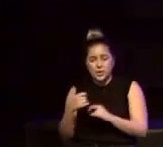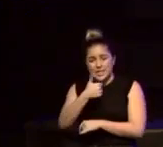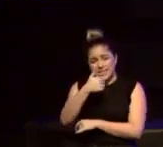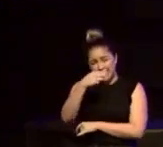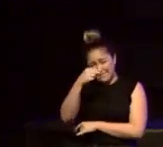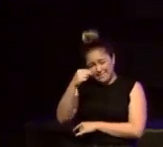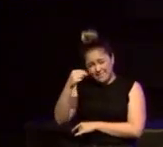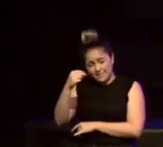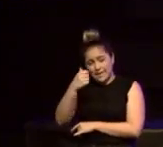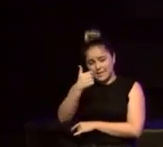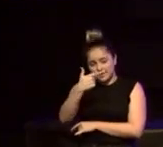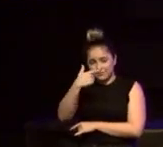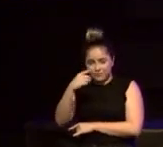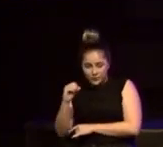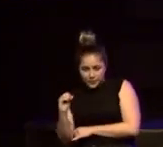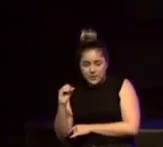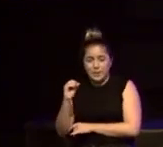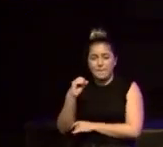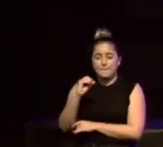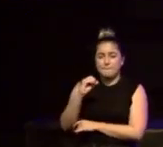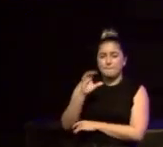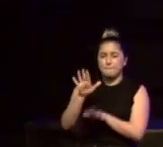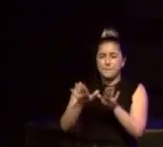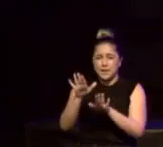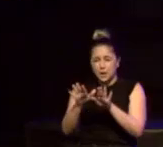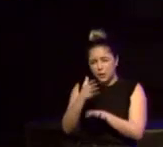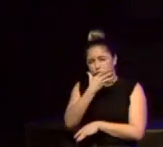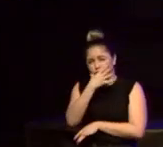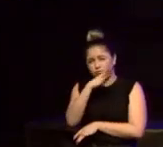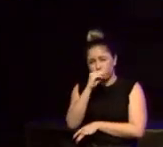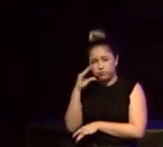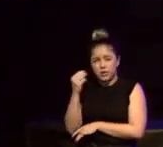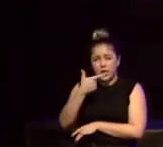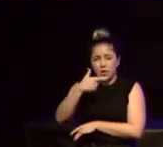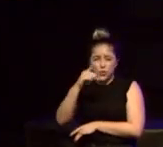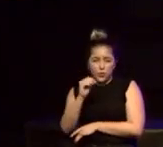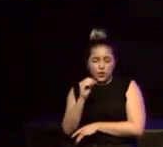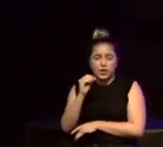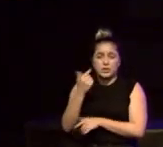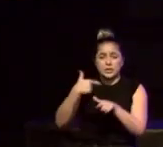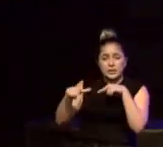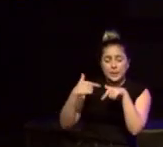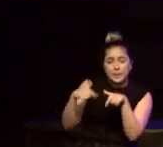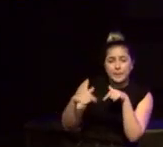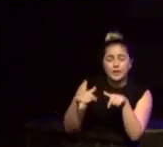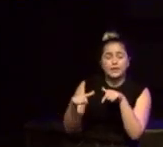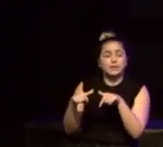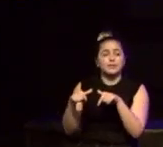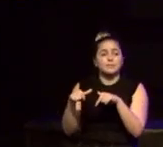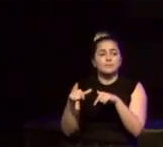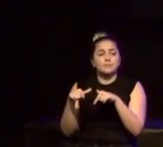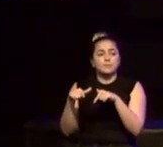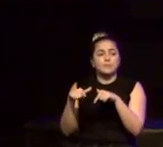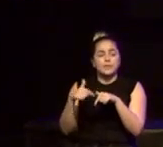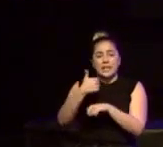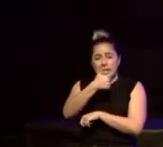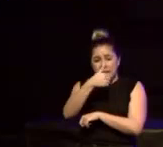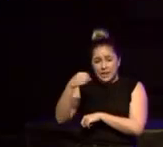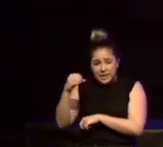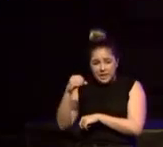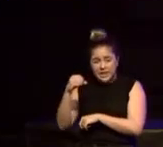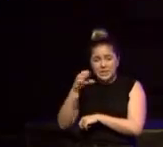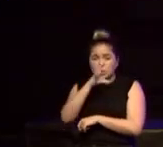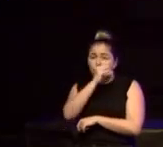aproximadamente 120, 130 adolescentes, mais uma equipe de 20 e poucas pessoas, e 10 crianças